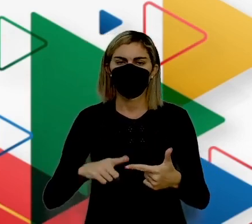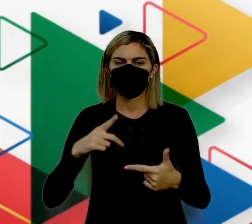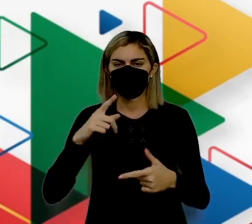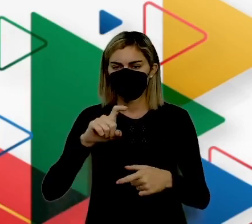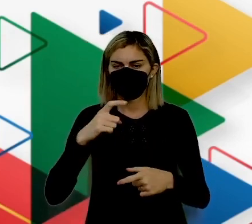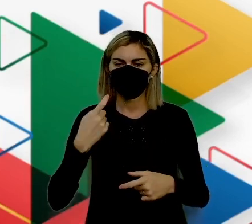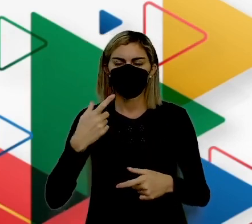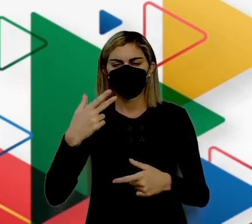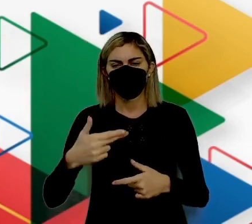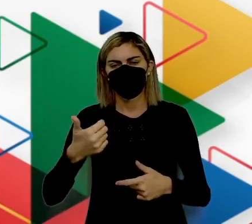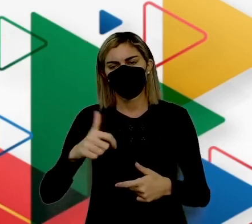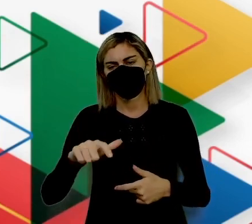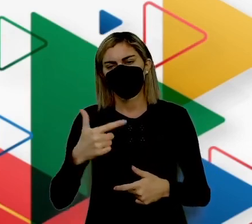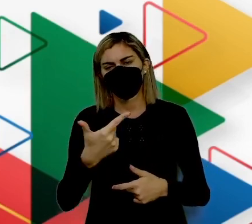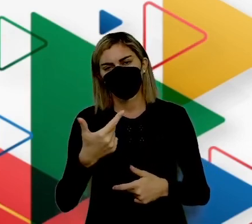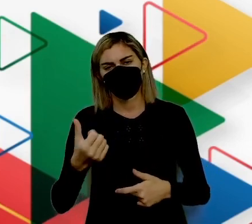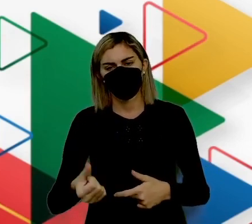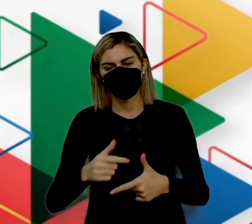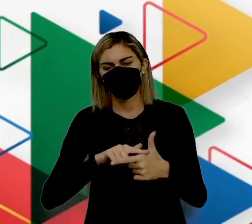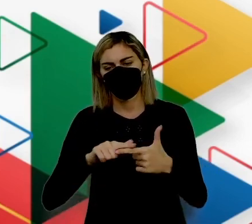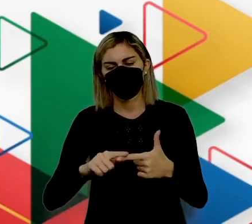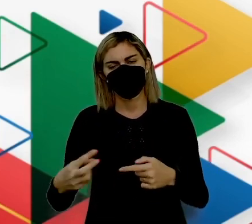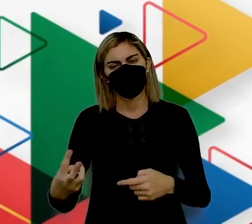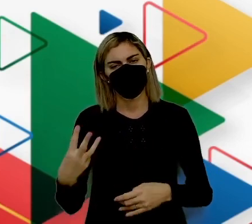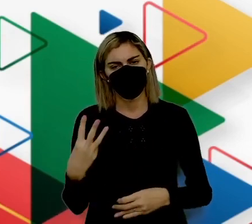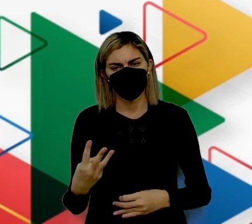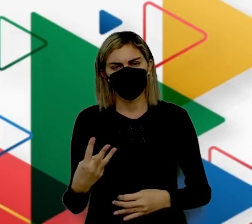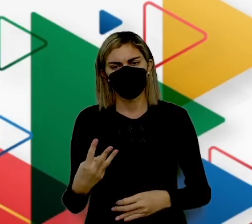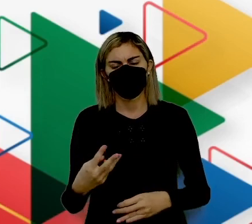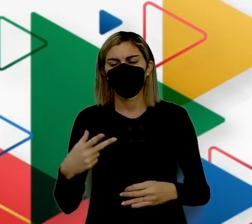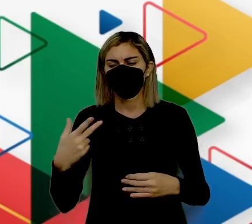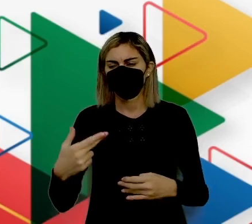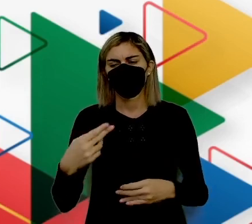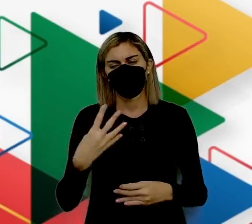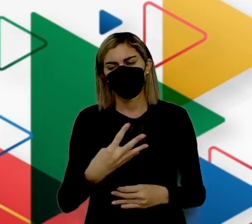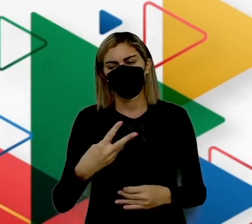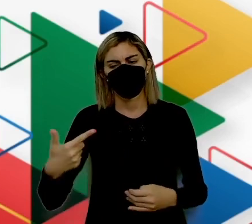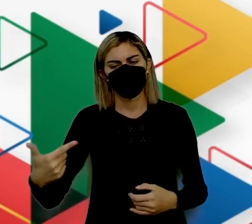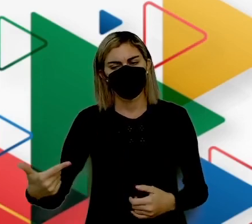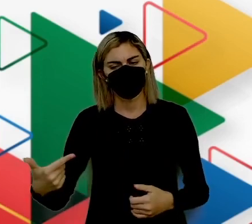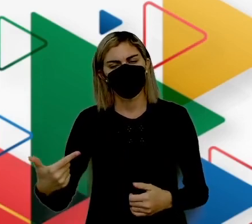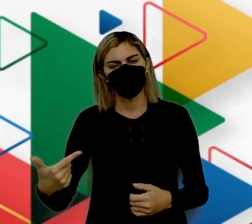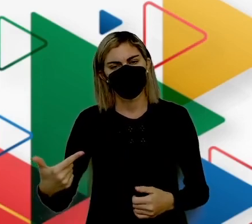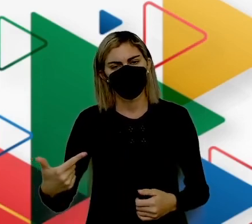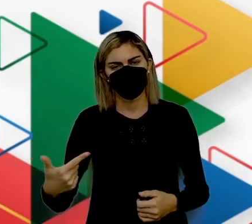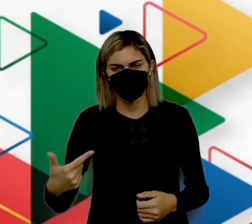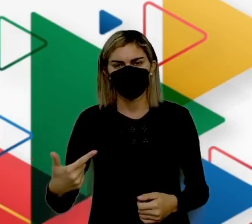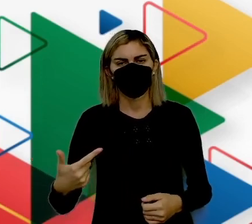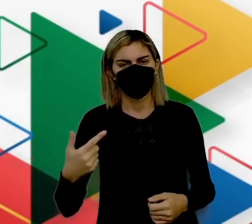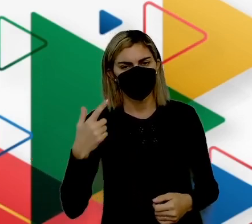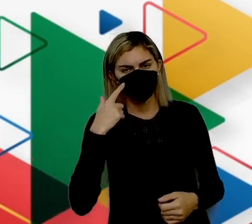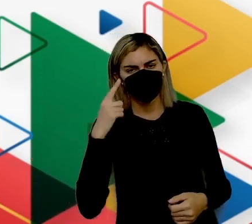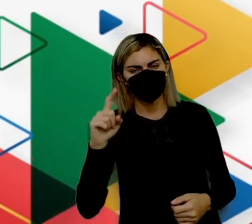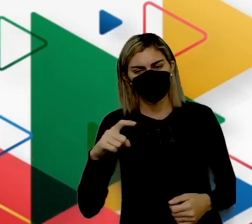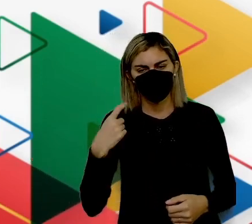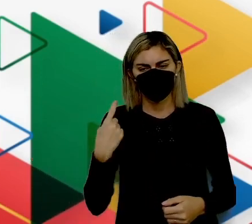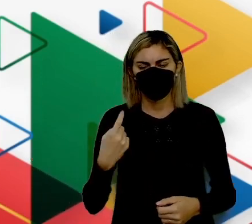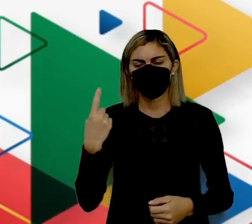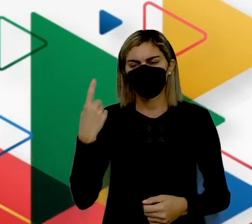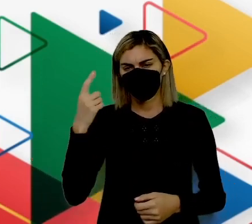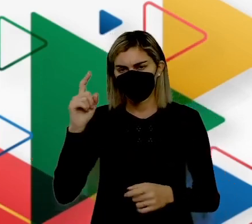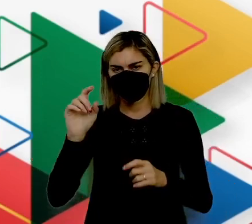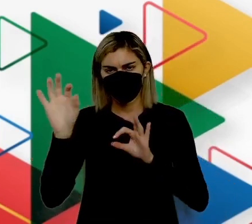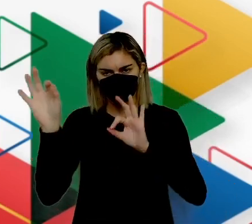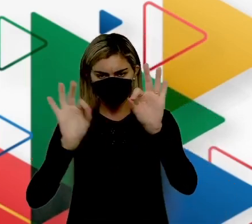igual a 126 dividido por 3, que é igual a 42. Isso o x da